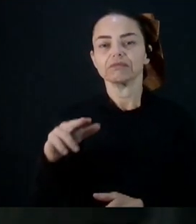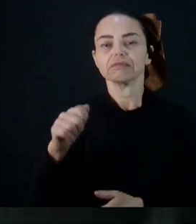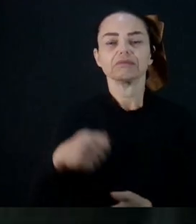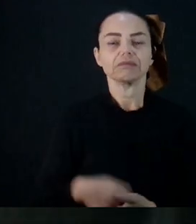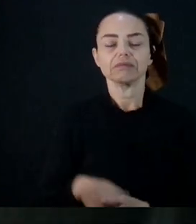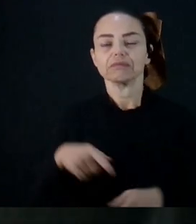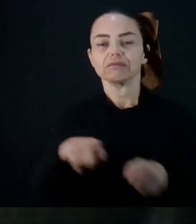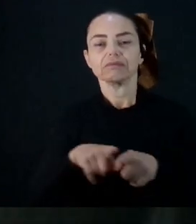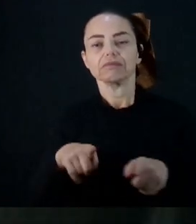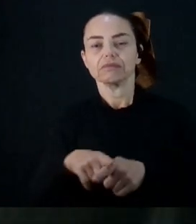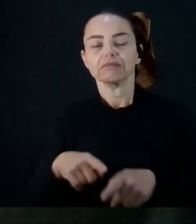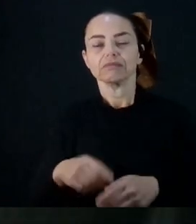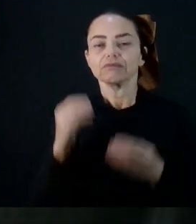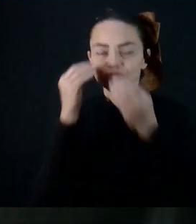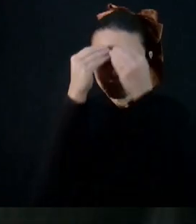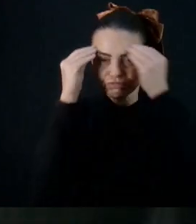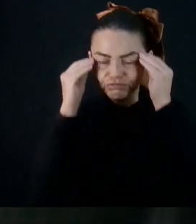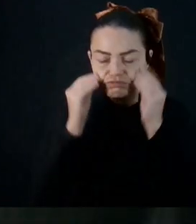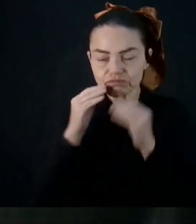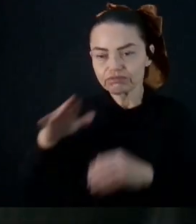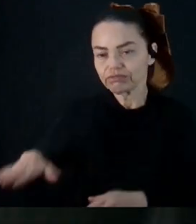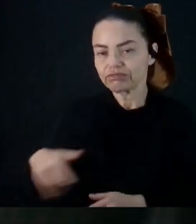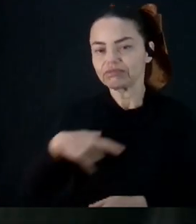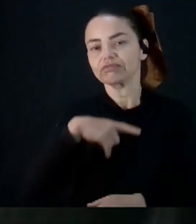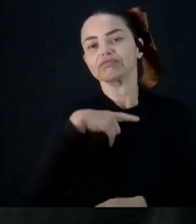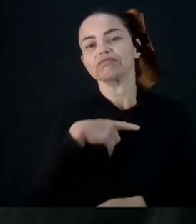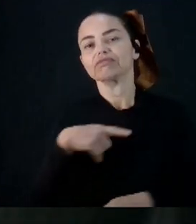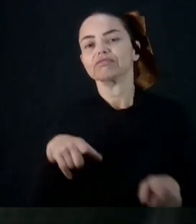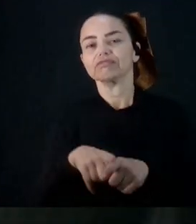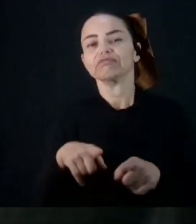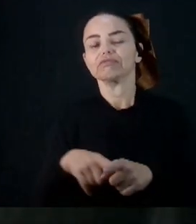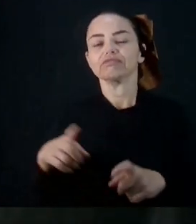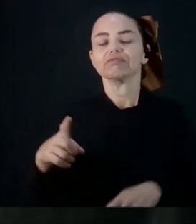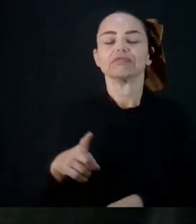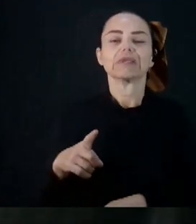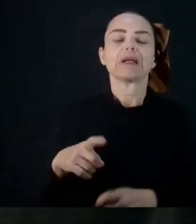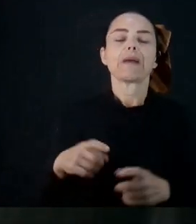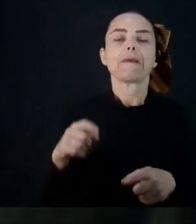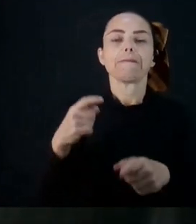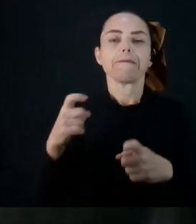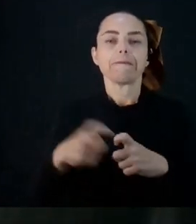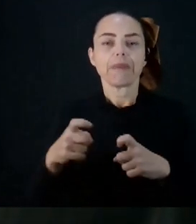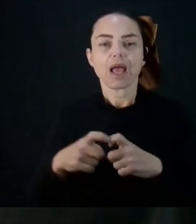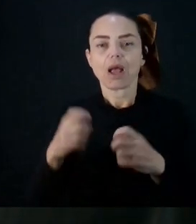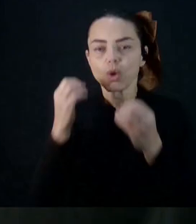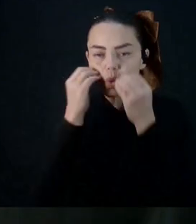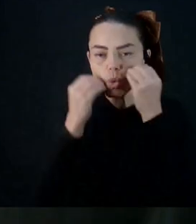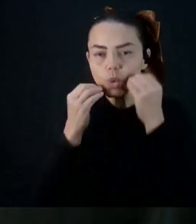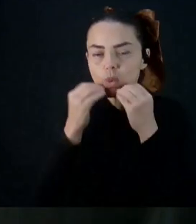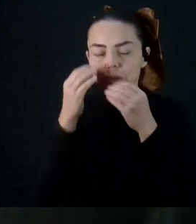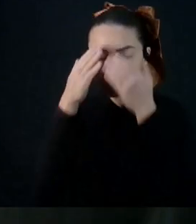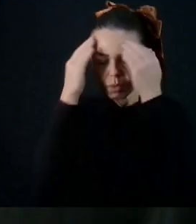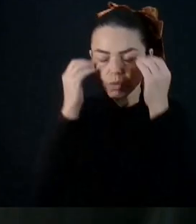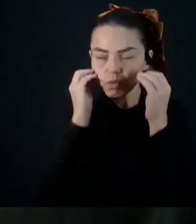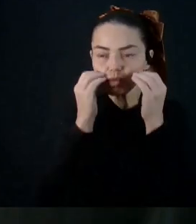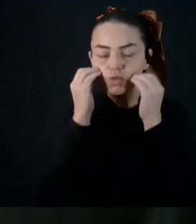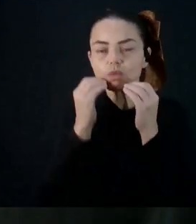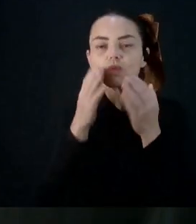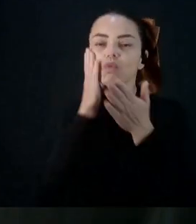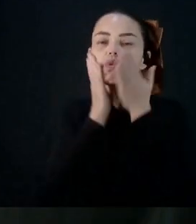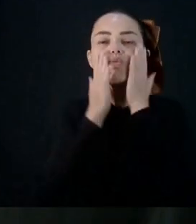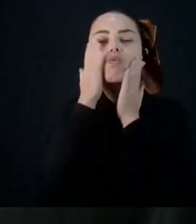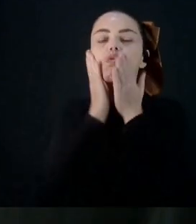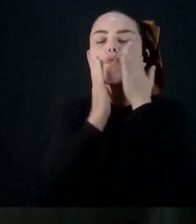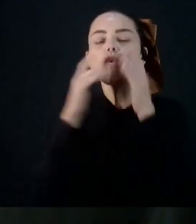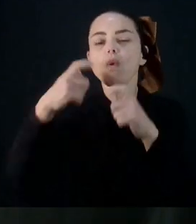de skincare na infância e a gente tem que falar também, claro, não pode passar batido a questão da pele, né? A dermatologista que